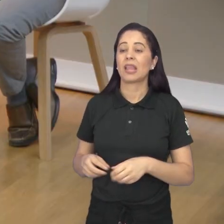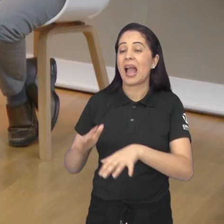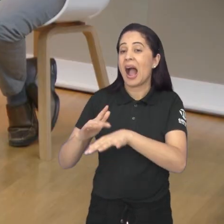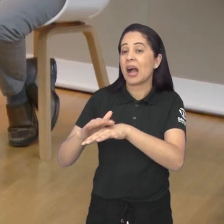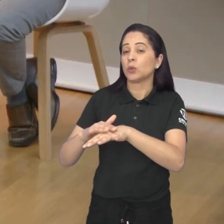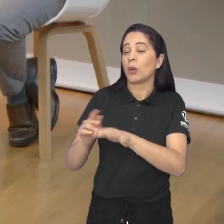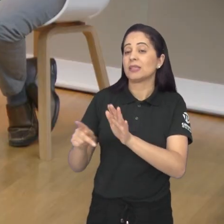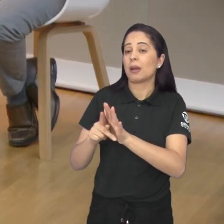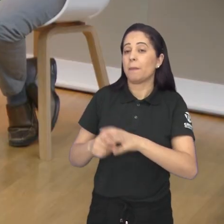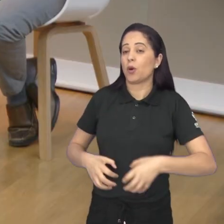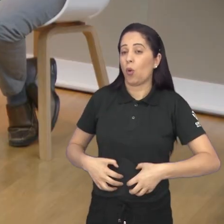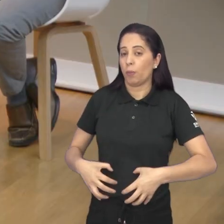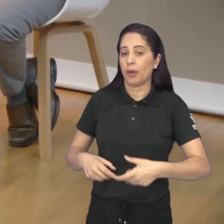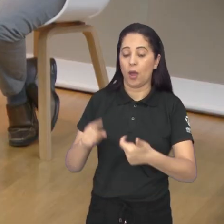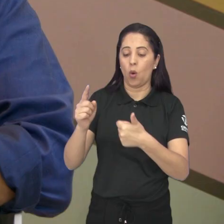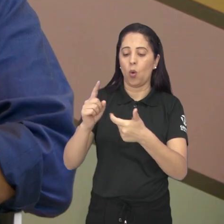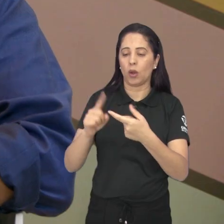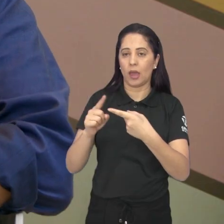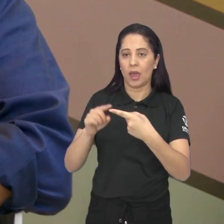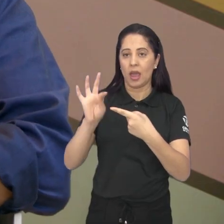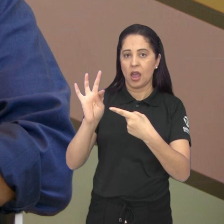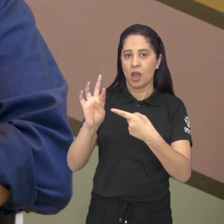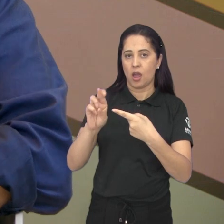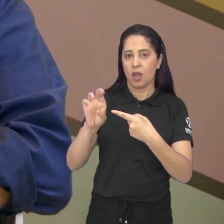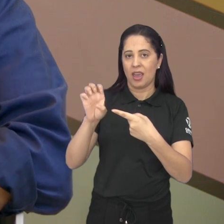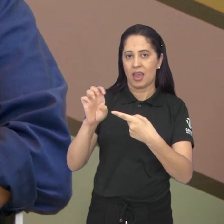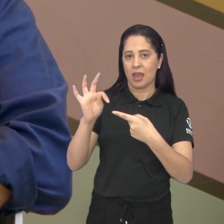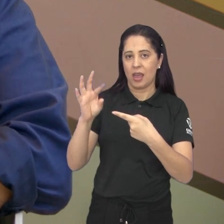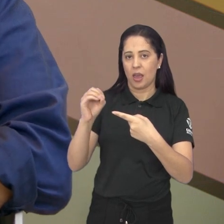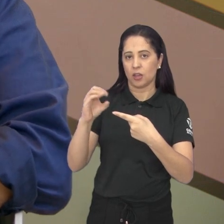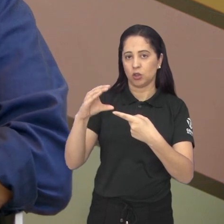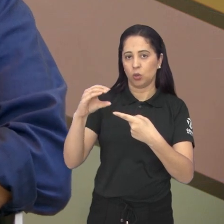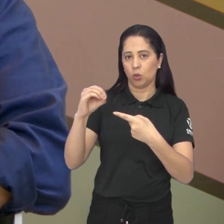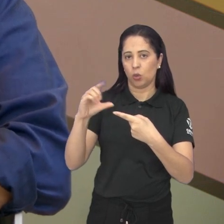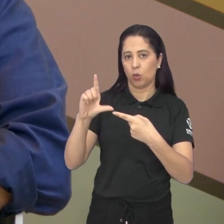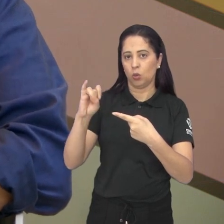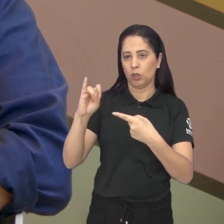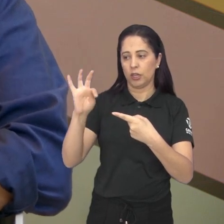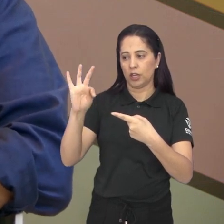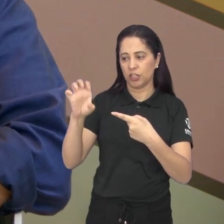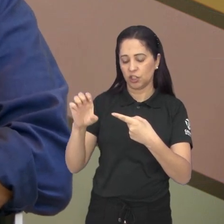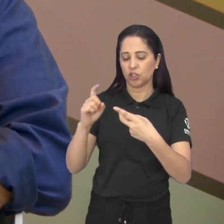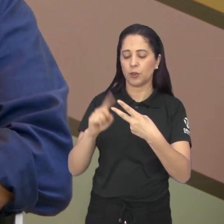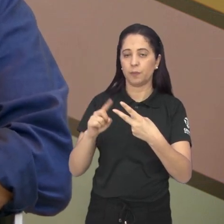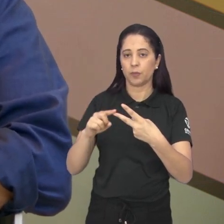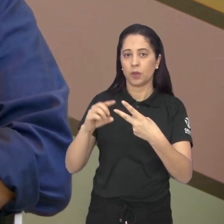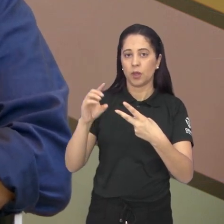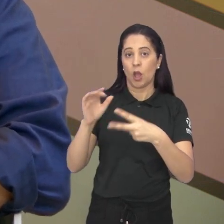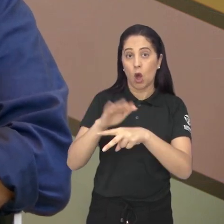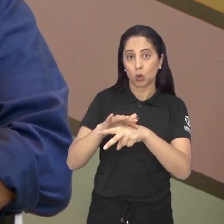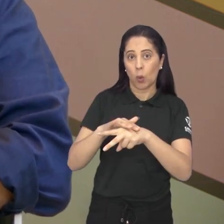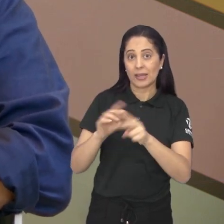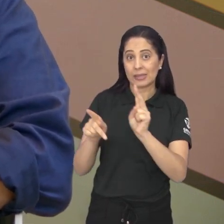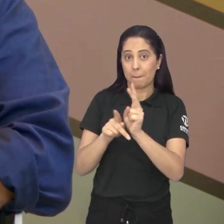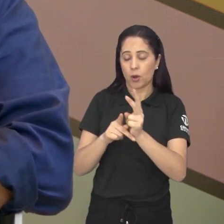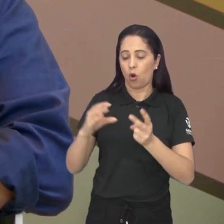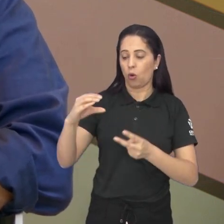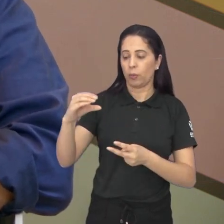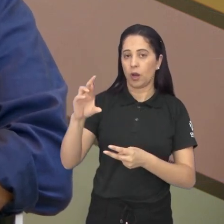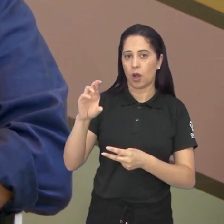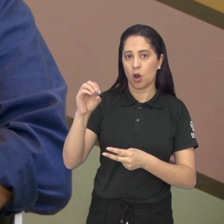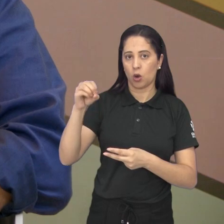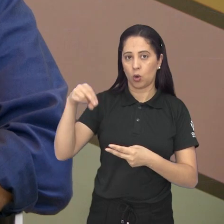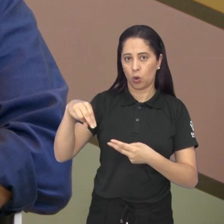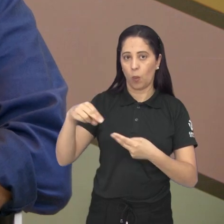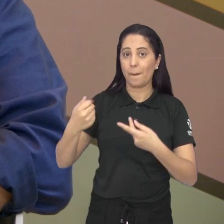que a doença inflamatória crônica do intestino é a retocolite ulcerativa e a doença de Crohn. esses pacientes têm que fazer uma vigilância